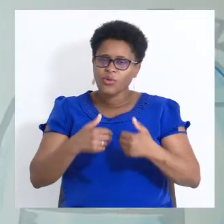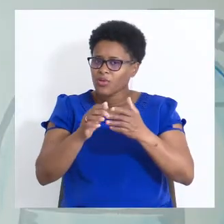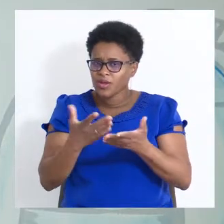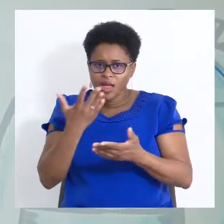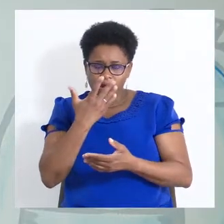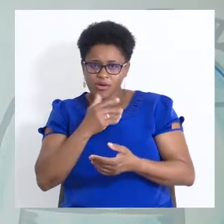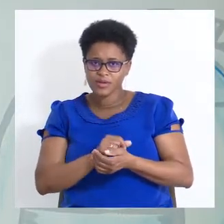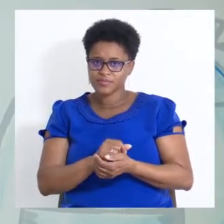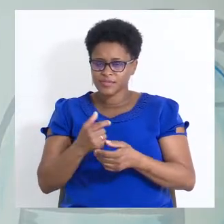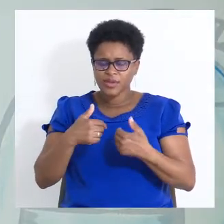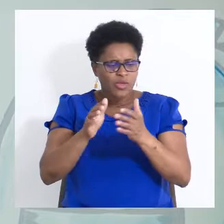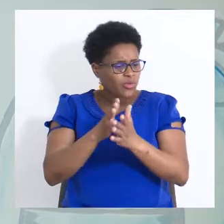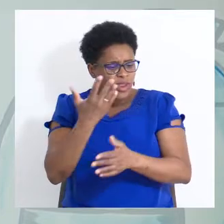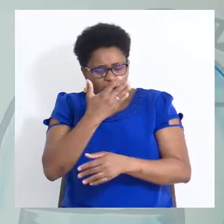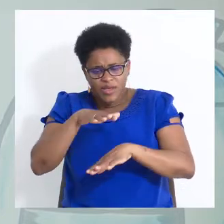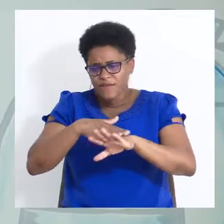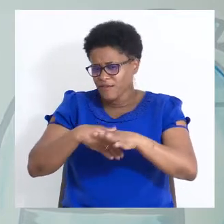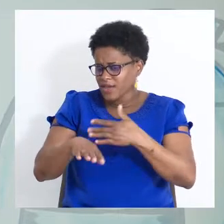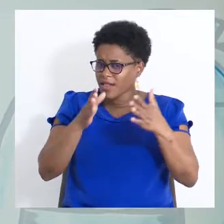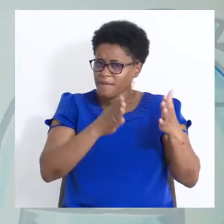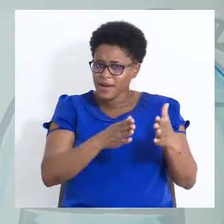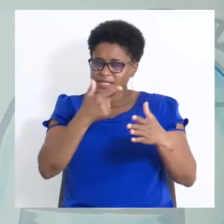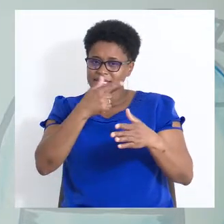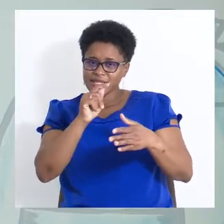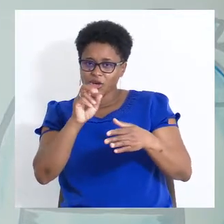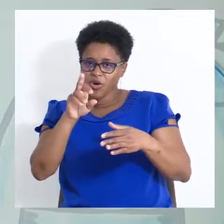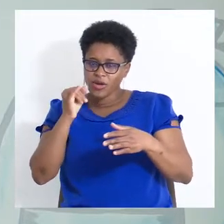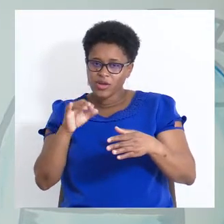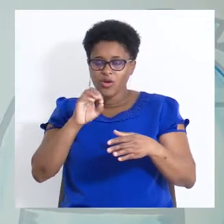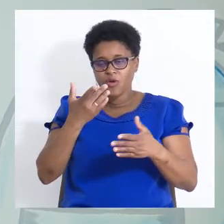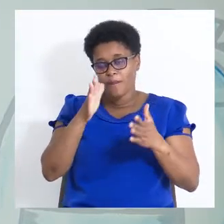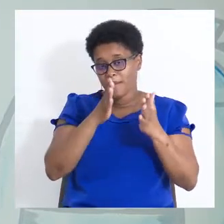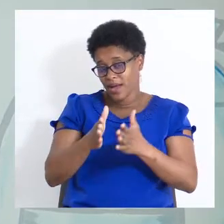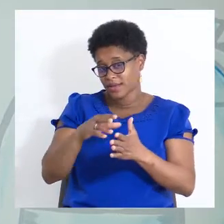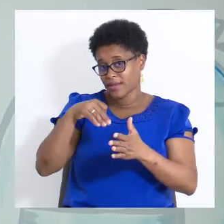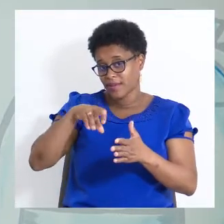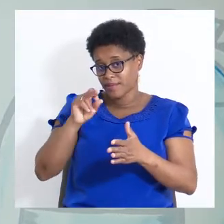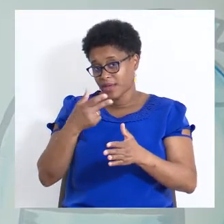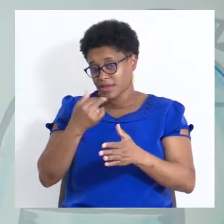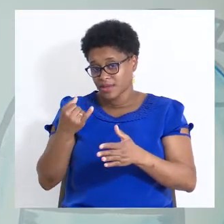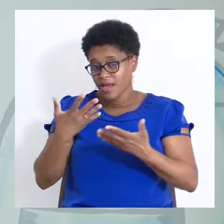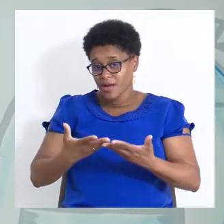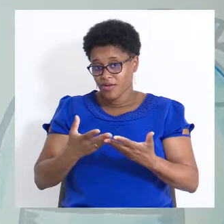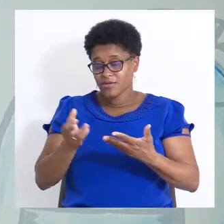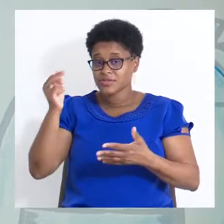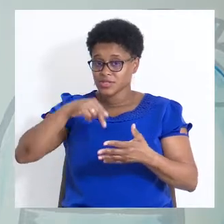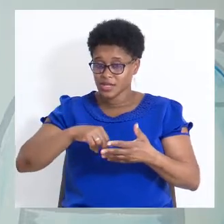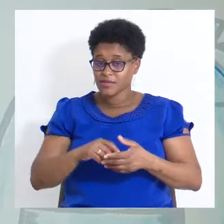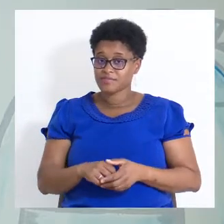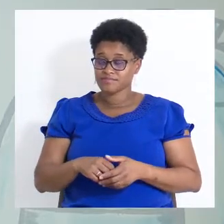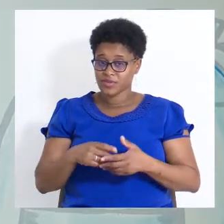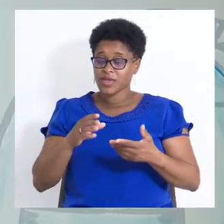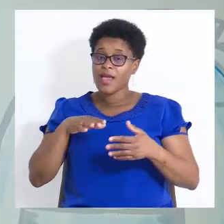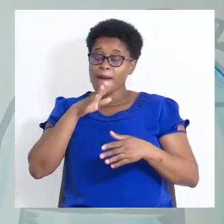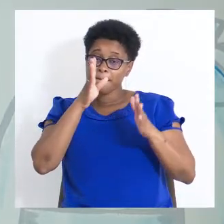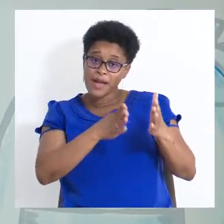Toda a aula é feita na parte teórica e na parte prática. Então agora chegamos àquilo